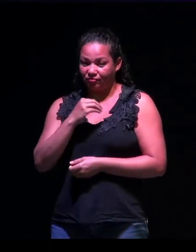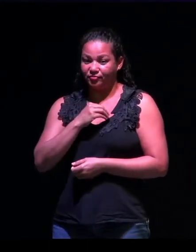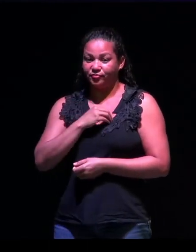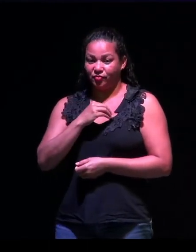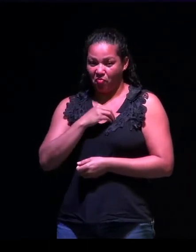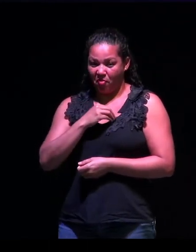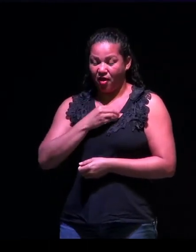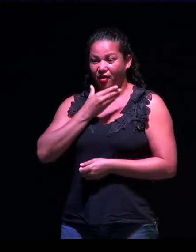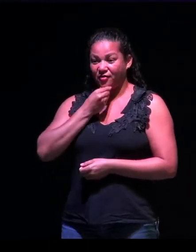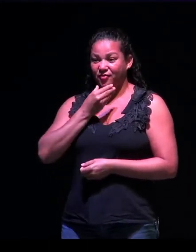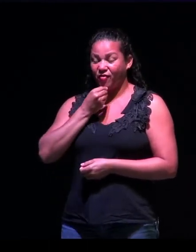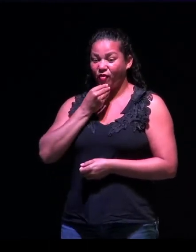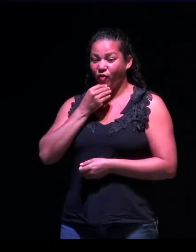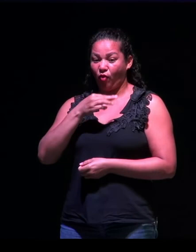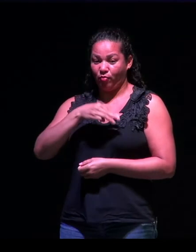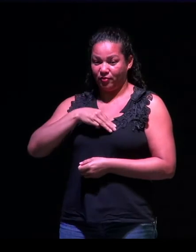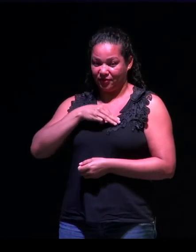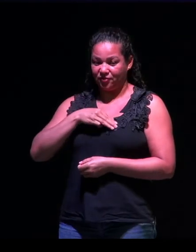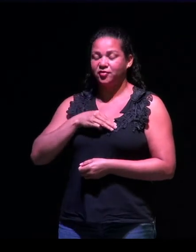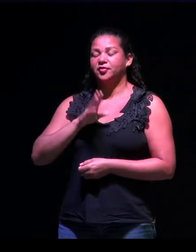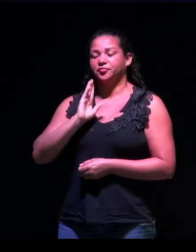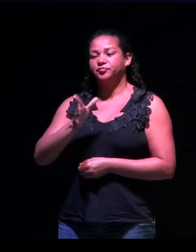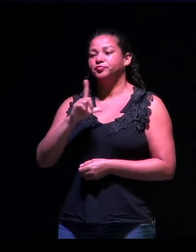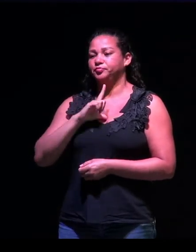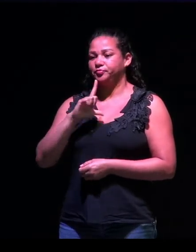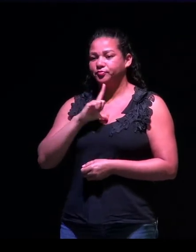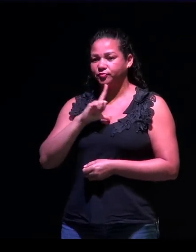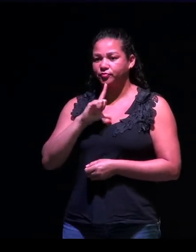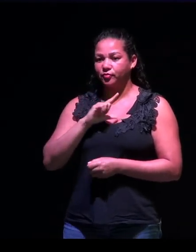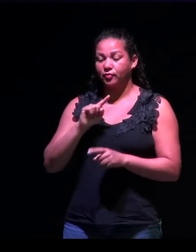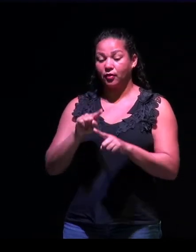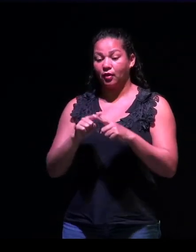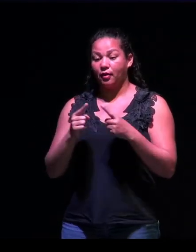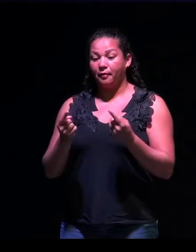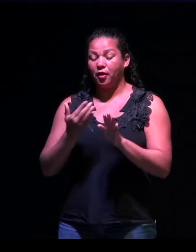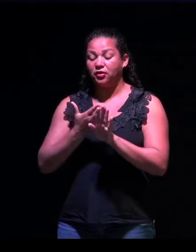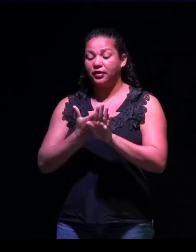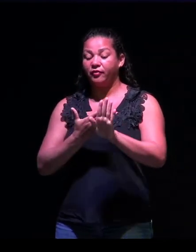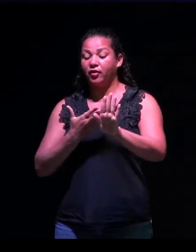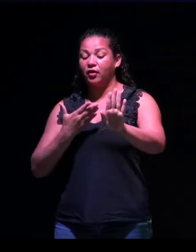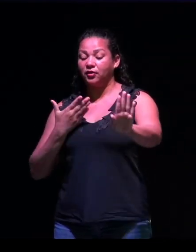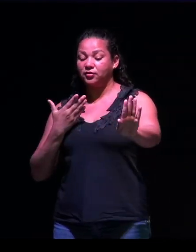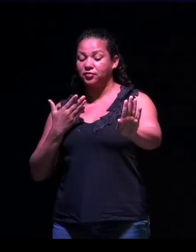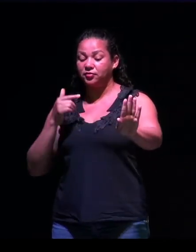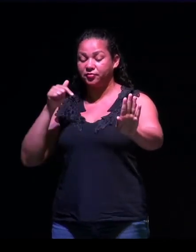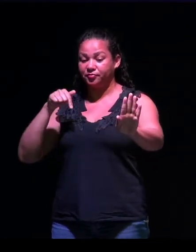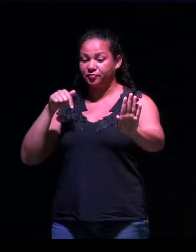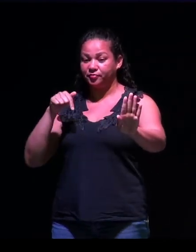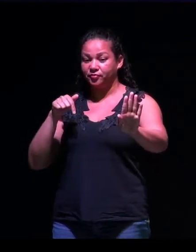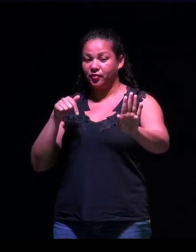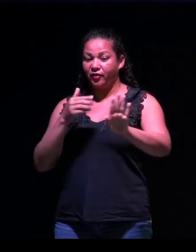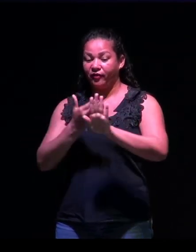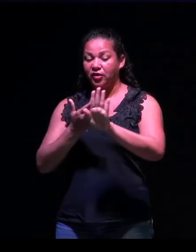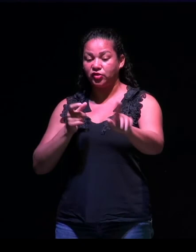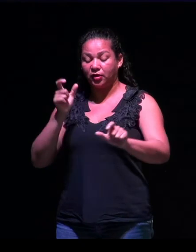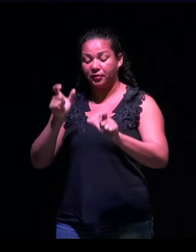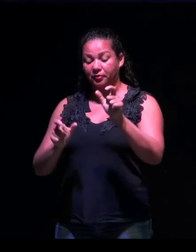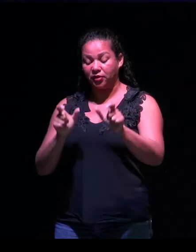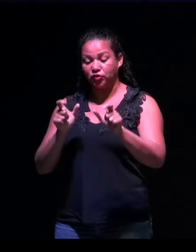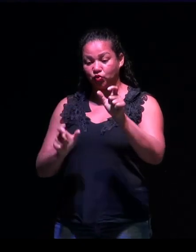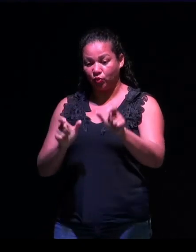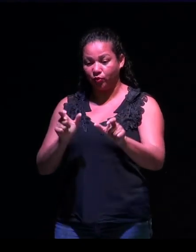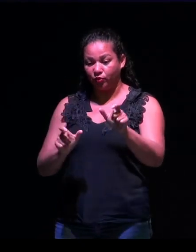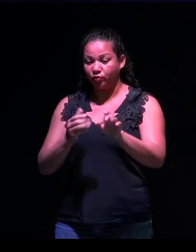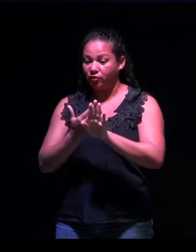opera, e aguarda somente que seja afastado aquele que agora o detém. Então será revelado